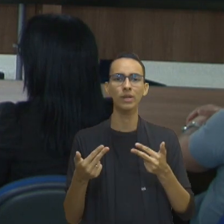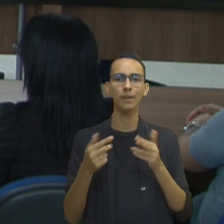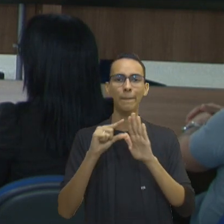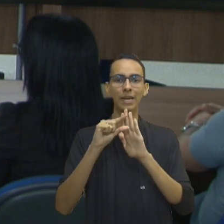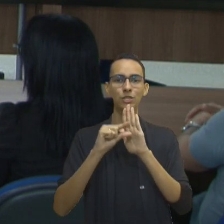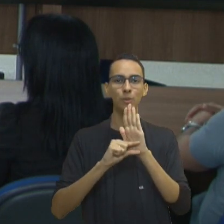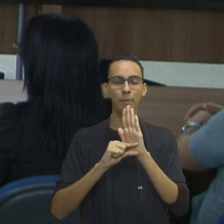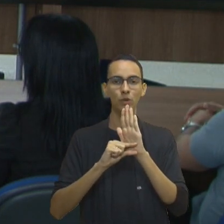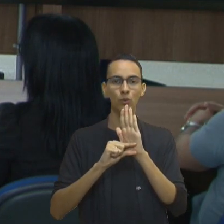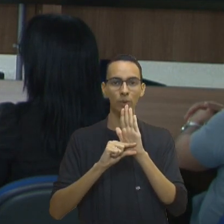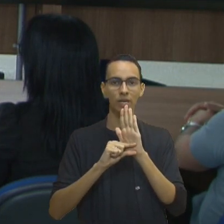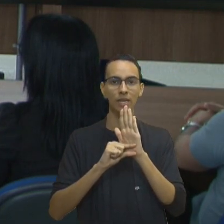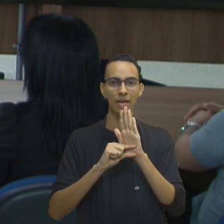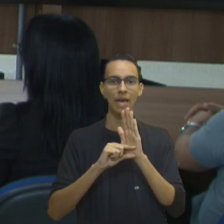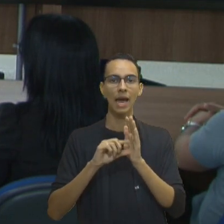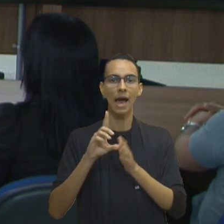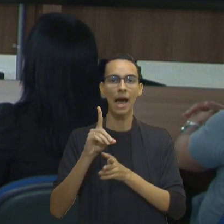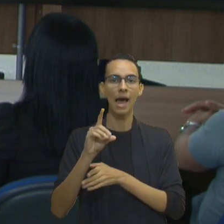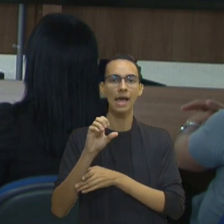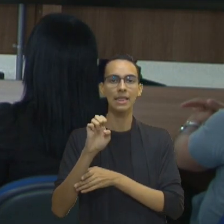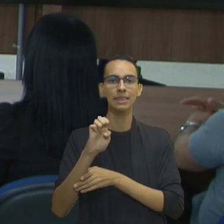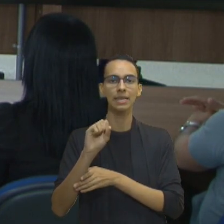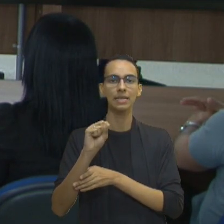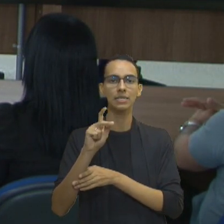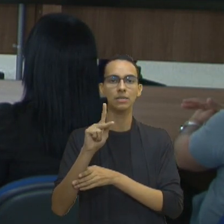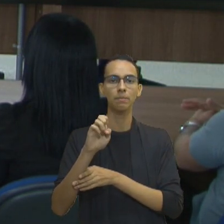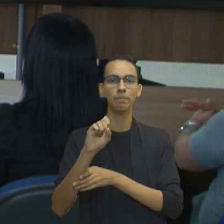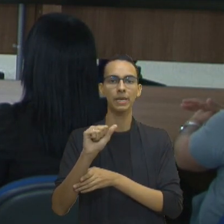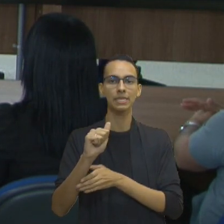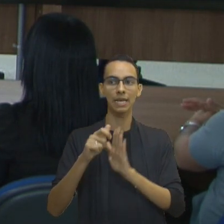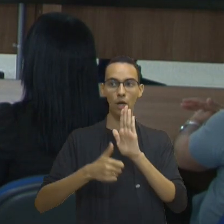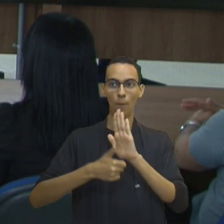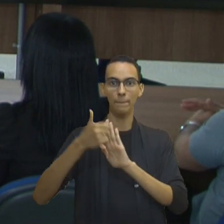e aumentar a receita da universidade.